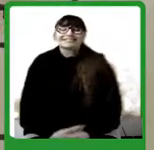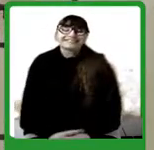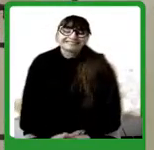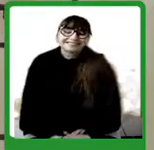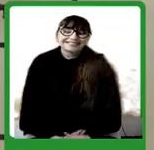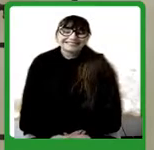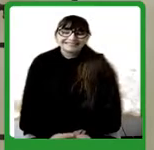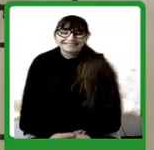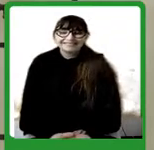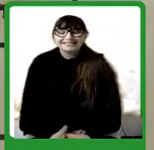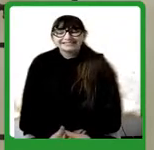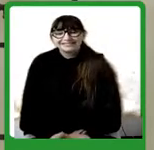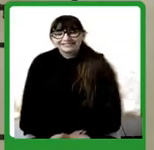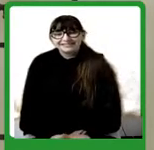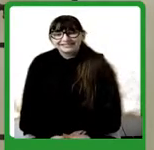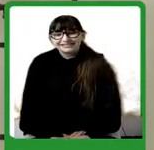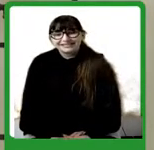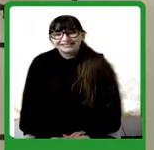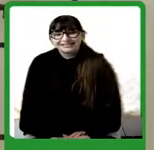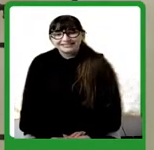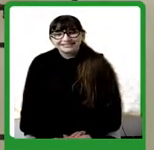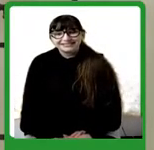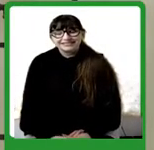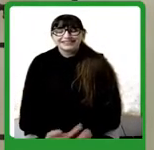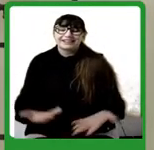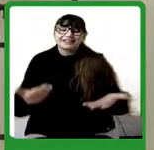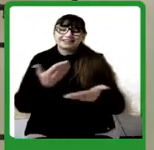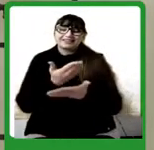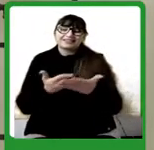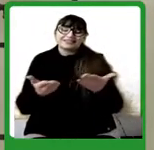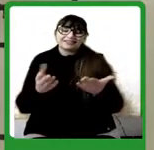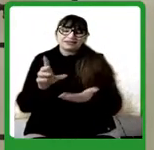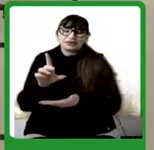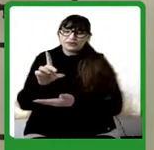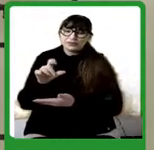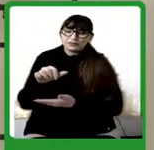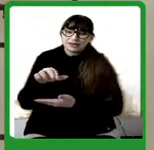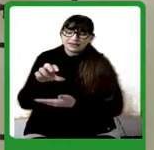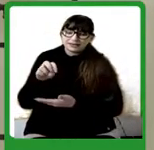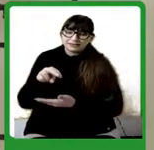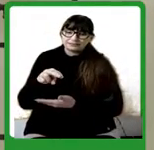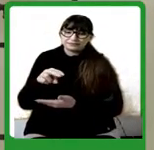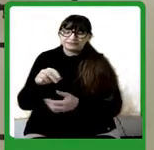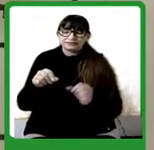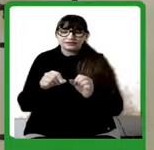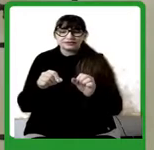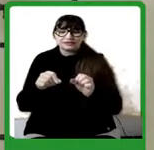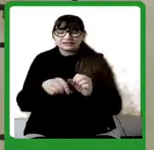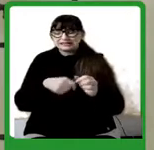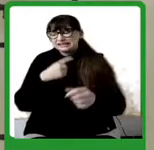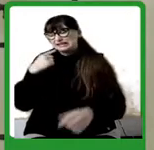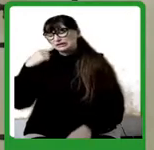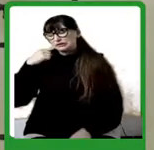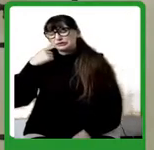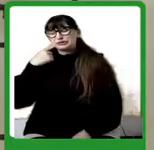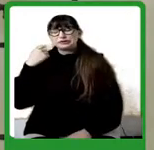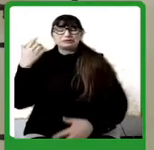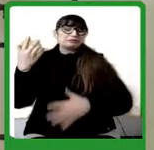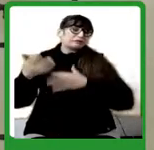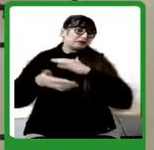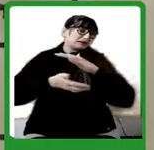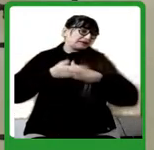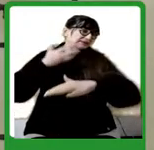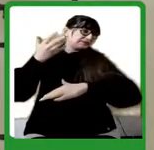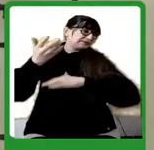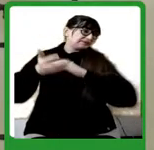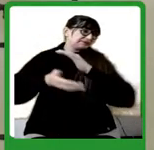Ai, gente, uma vez eu tava pintando as bolachas, acabou o merengue, o Badin pegou o pote da batedeira, se sujou tudo, gente. Roupa nova, eu dei uma camaçada